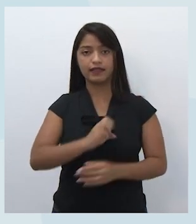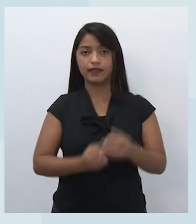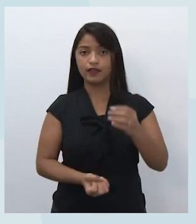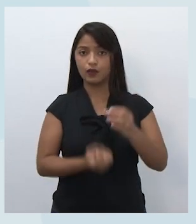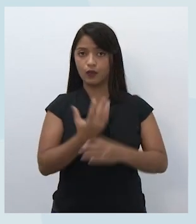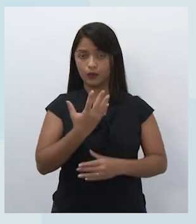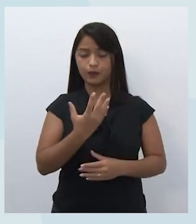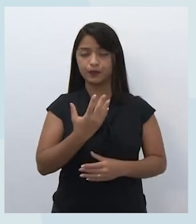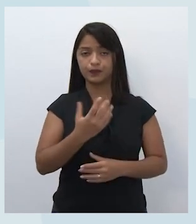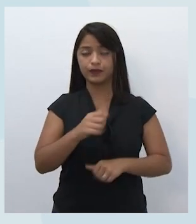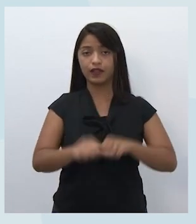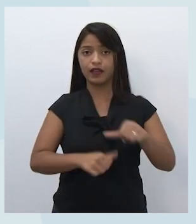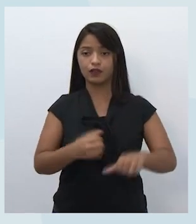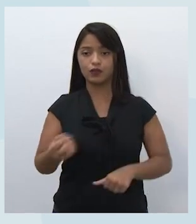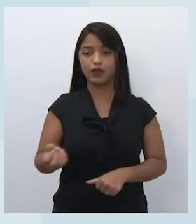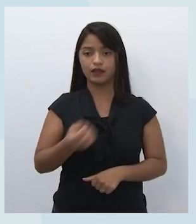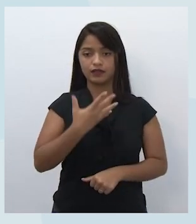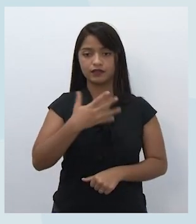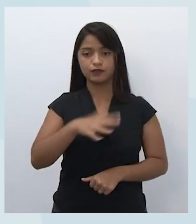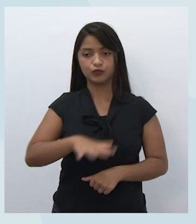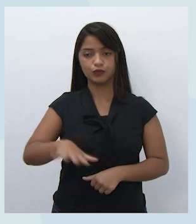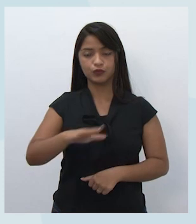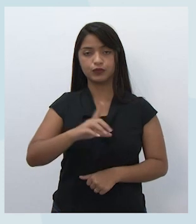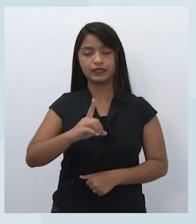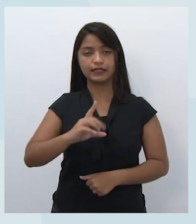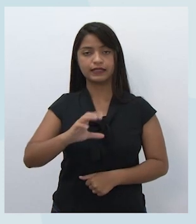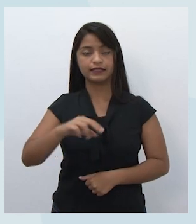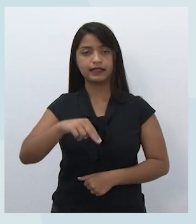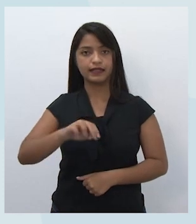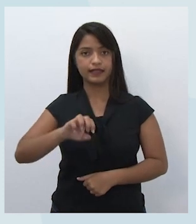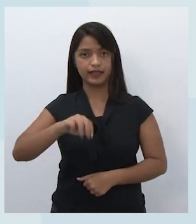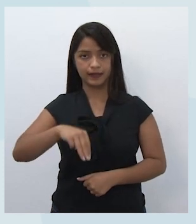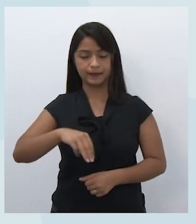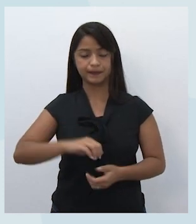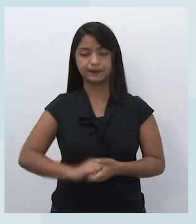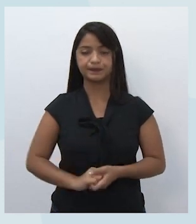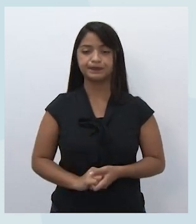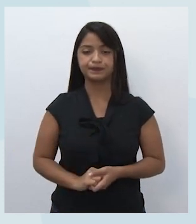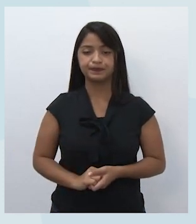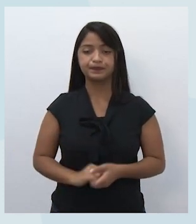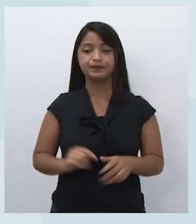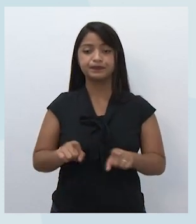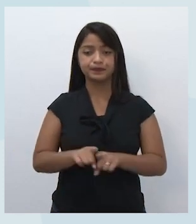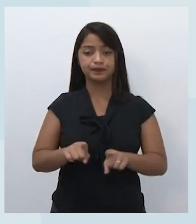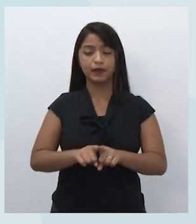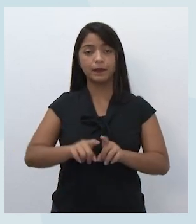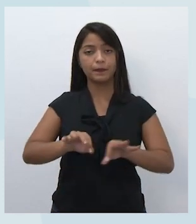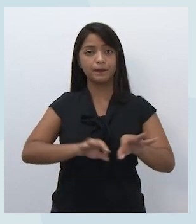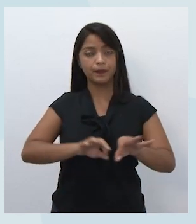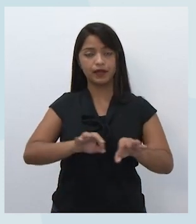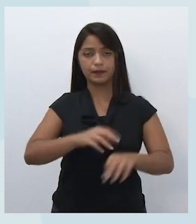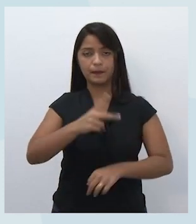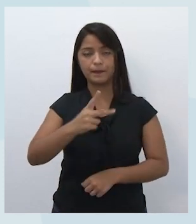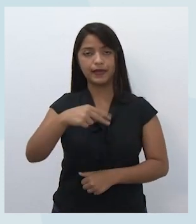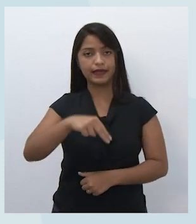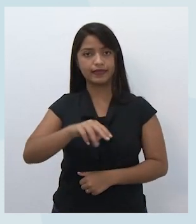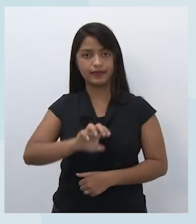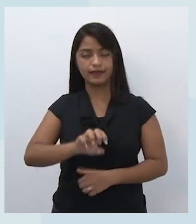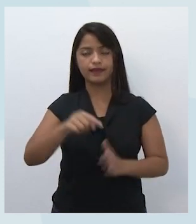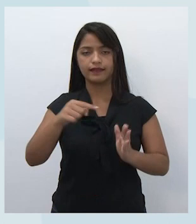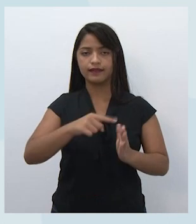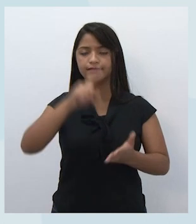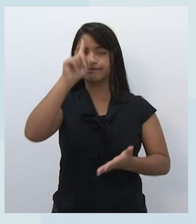atualiza as DCNEs. O Plano Nacional da Educação, que determina as diretrizes, metas e estratégias para a